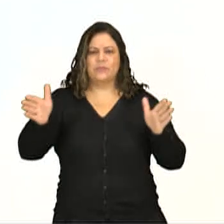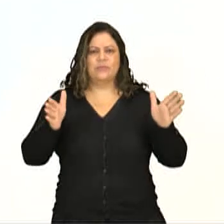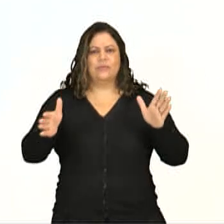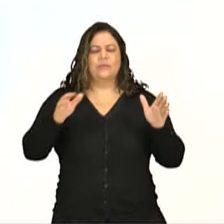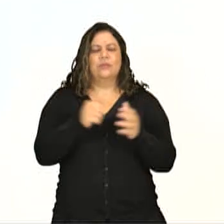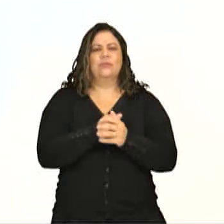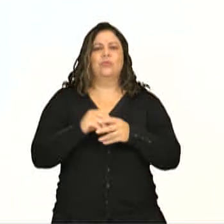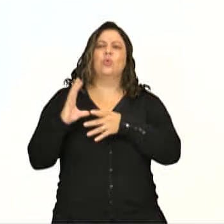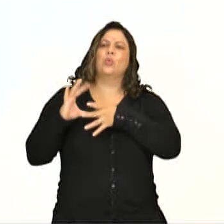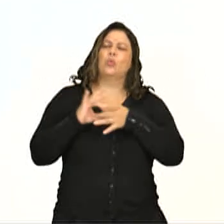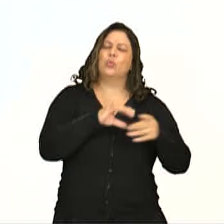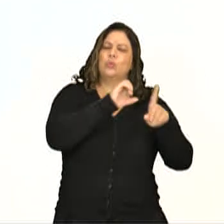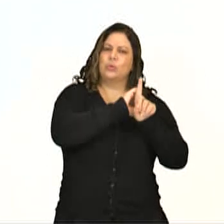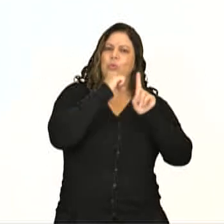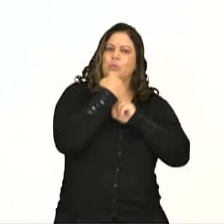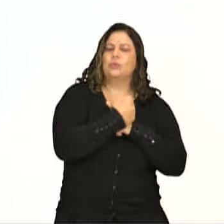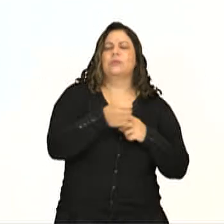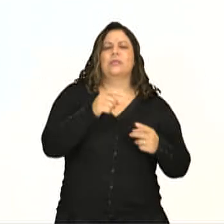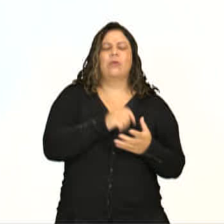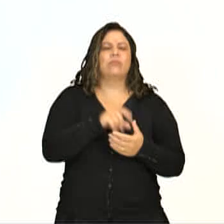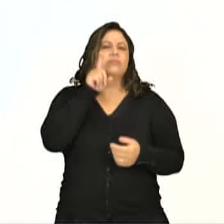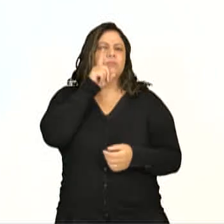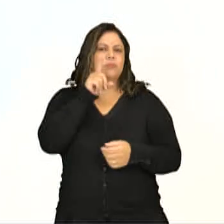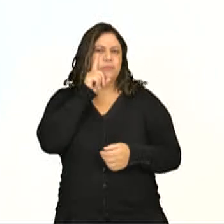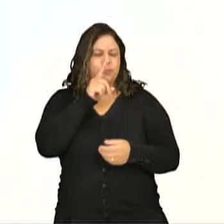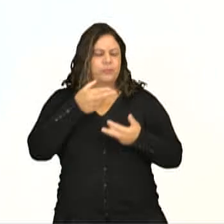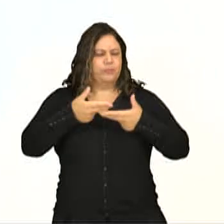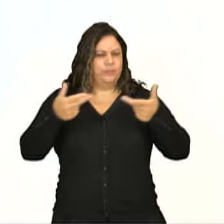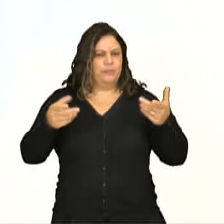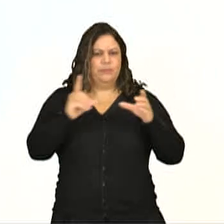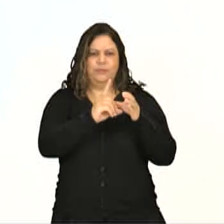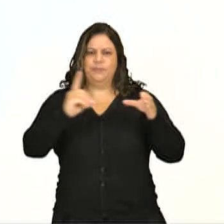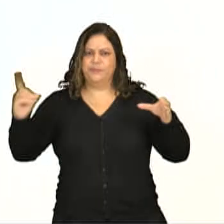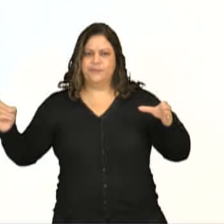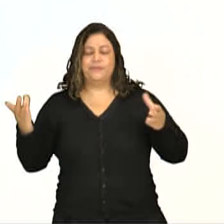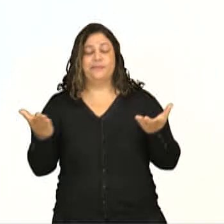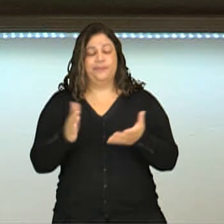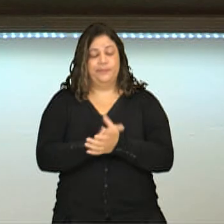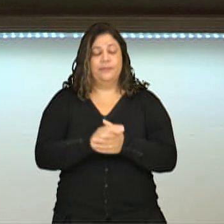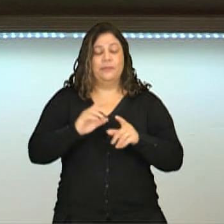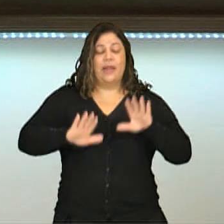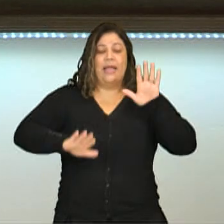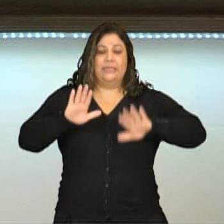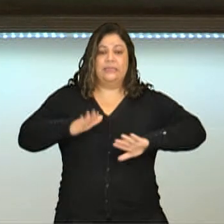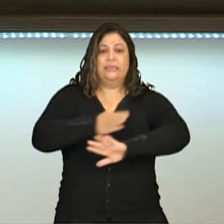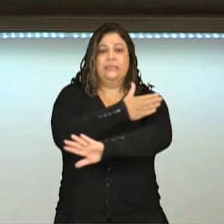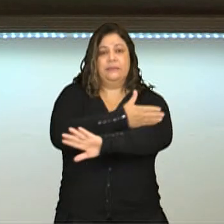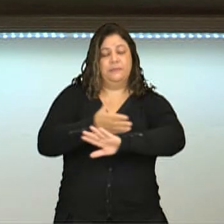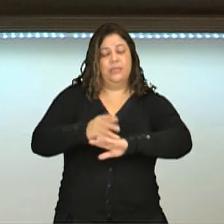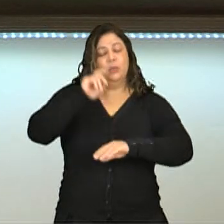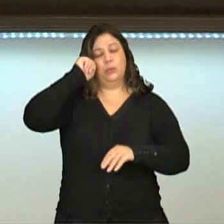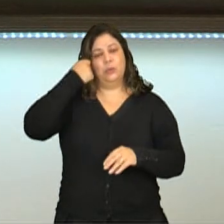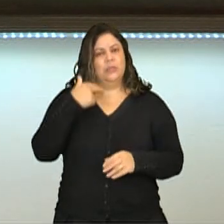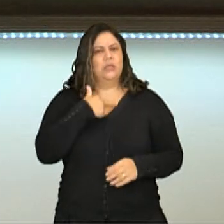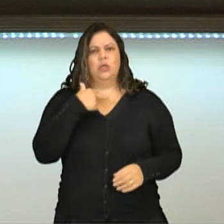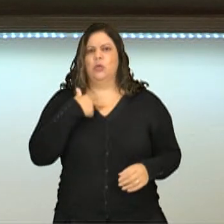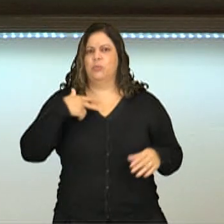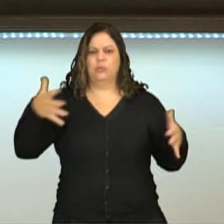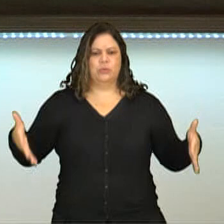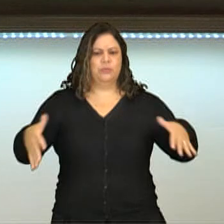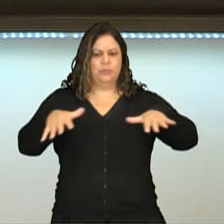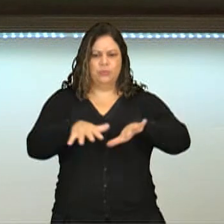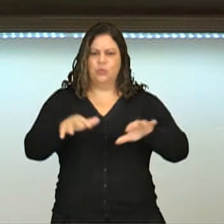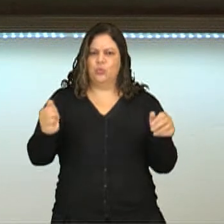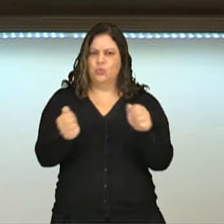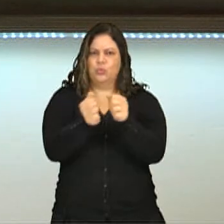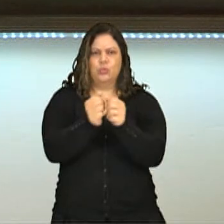a sociedade norte-americana, eles viviam um contexto de segregação. Muitas vezes brancos e negros não poderiam ocupar o mesmo